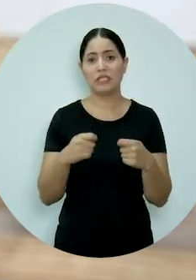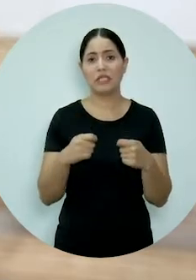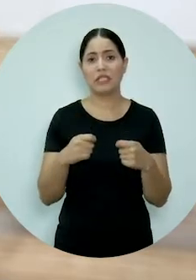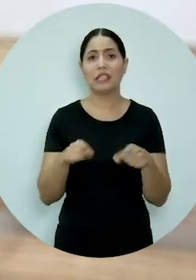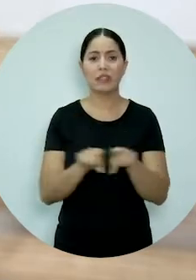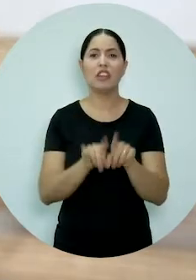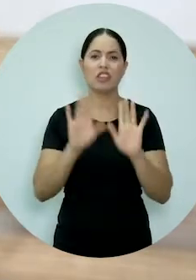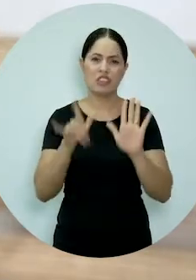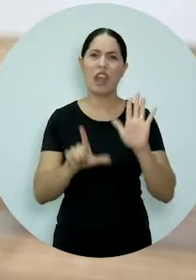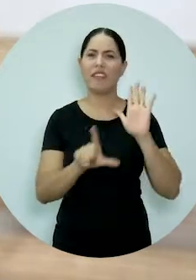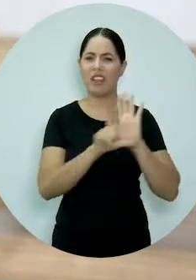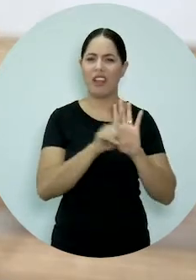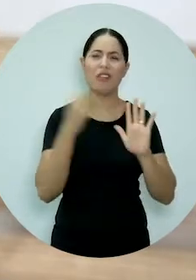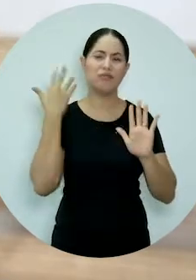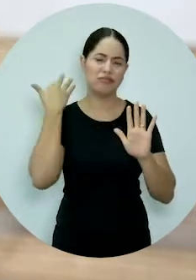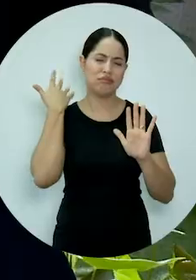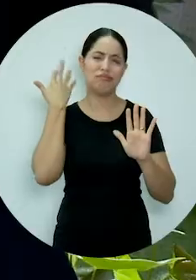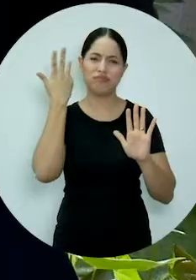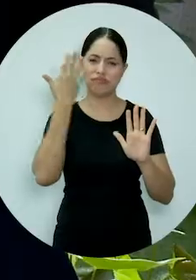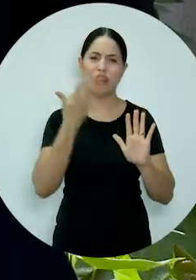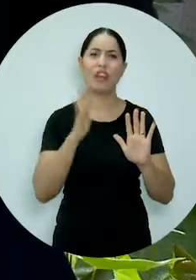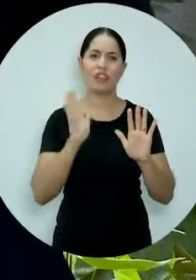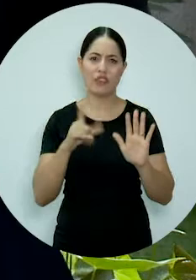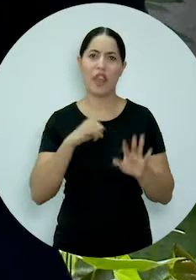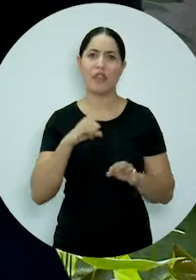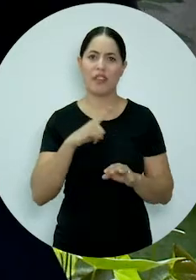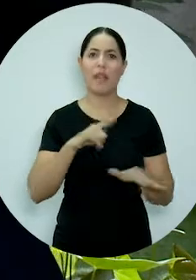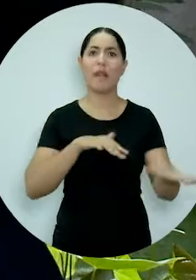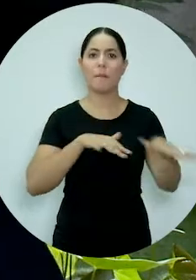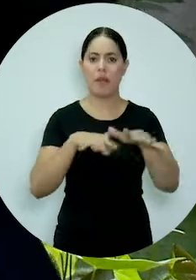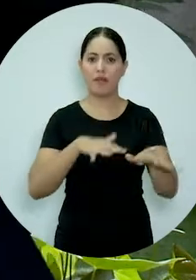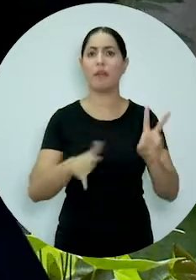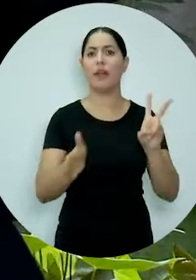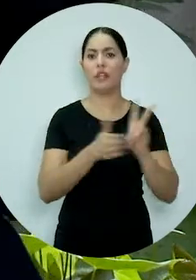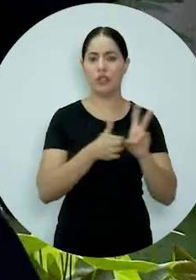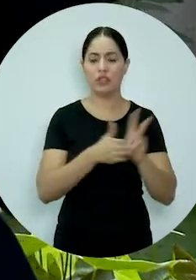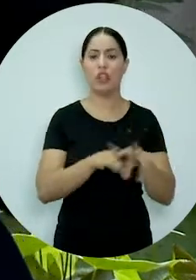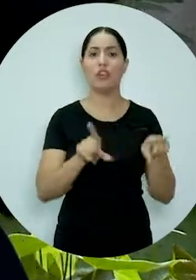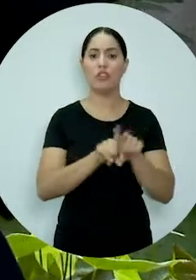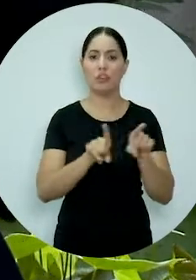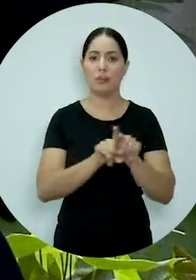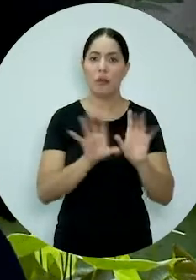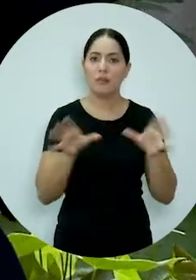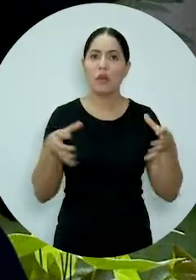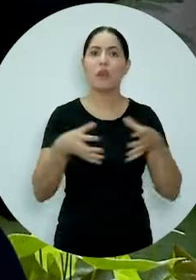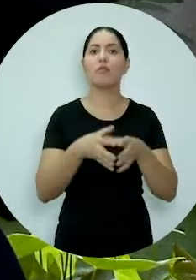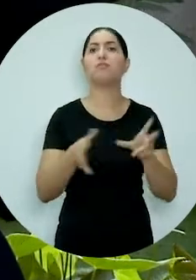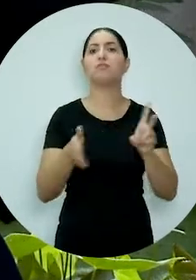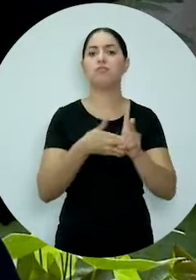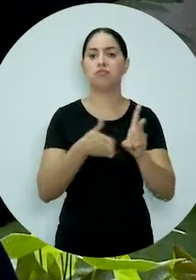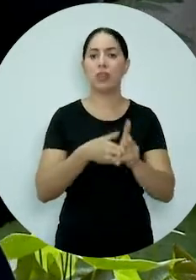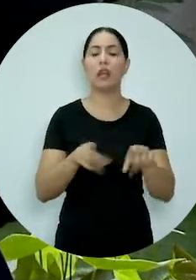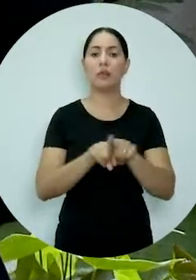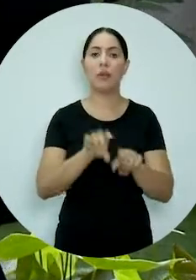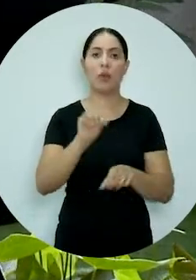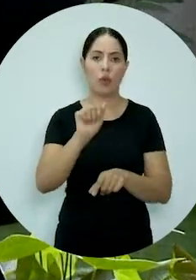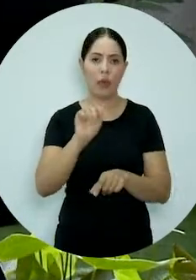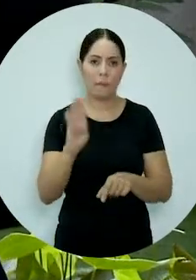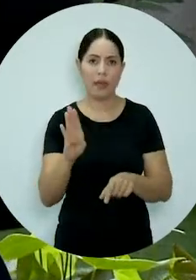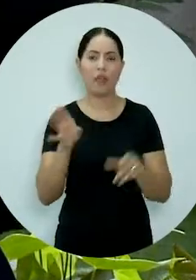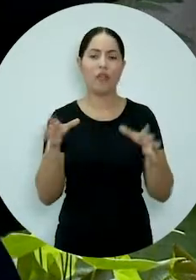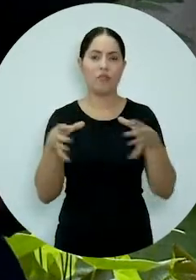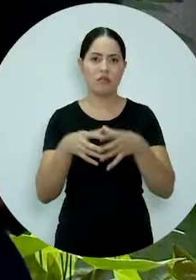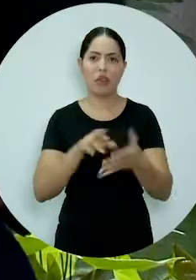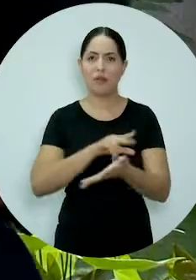proposições legislativas que tramitam há muitos anos, né? E, naturalmente, tanto o movimento indígena, as entidades indigenistas, a Ordem